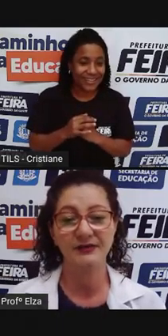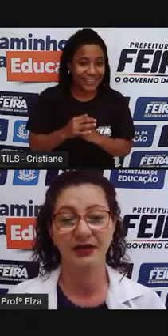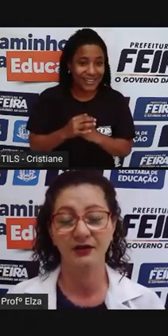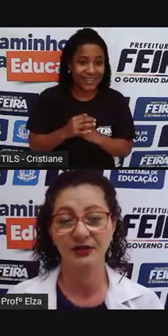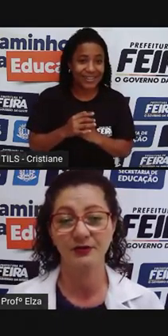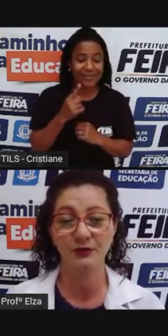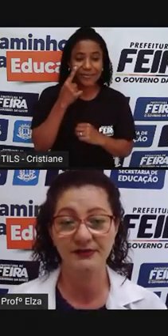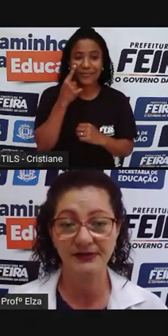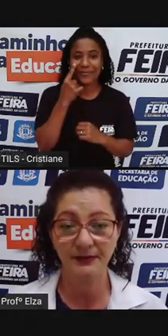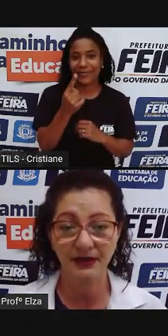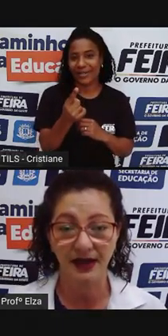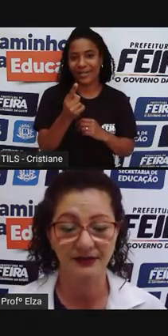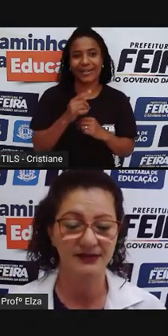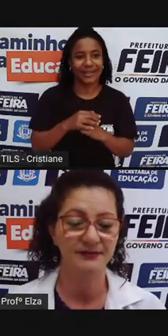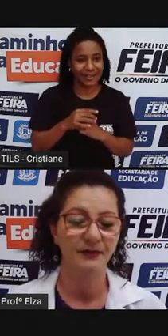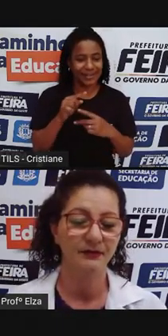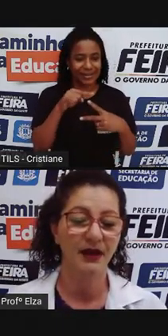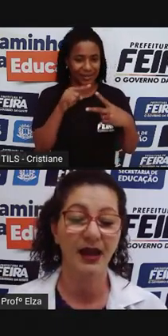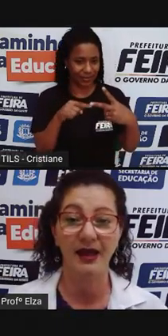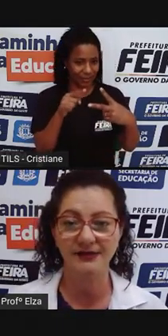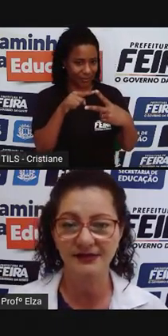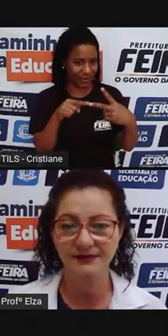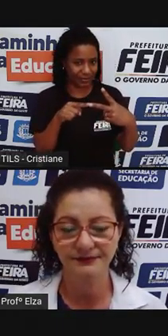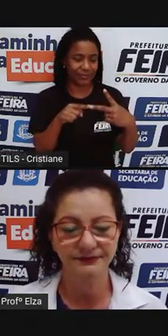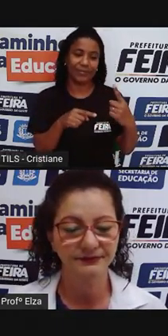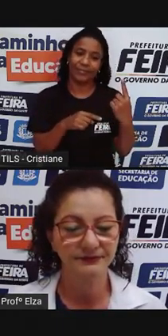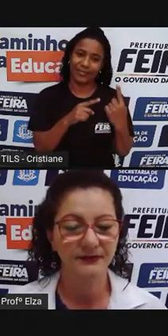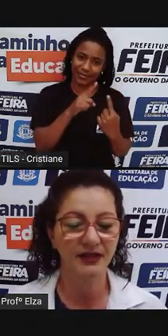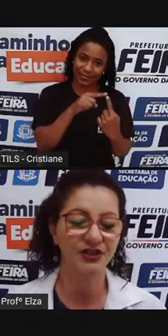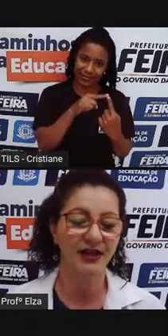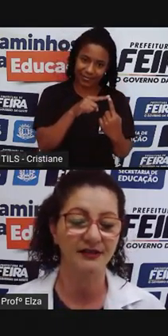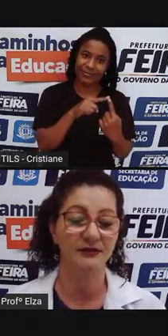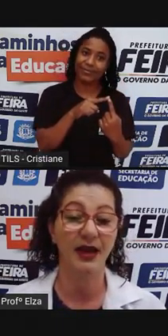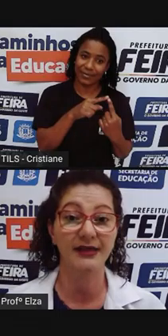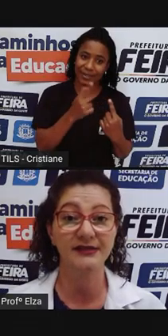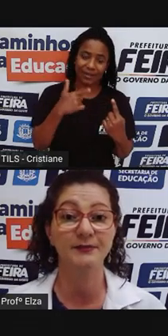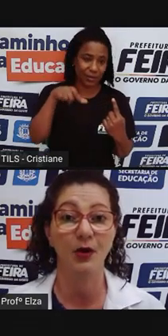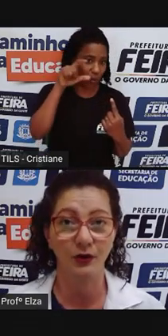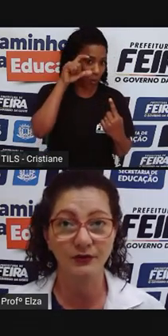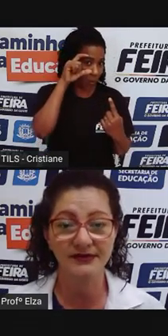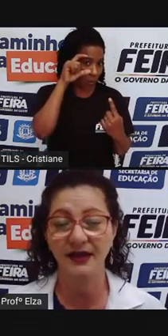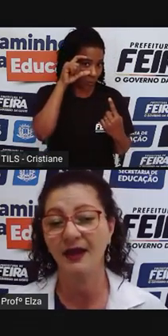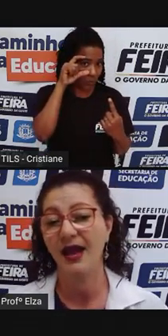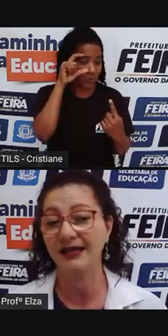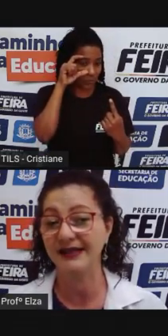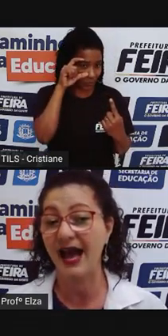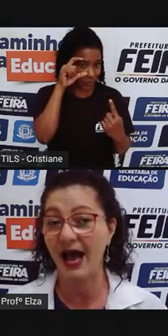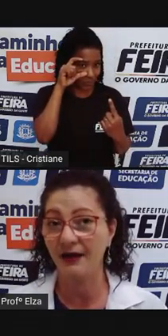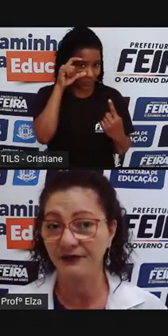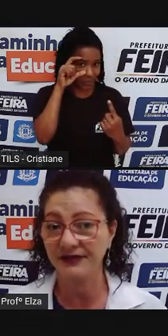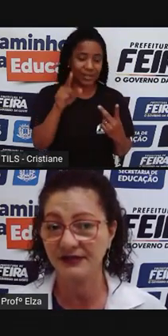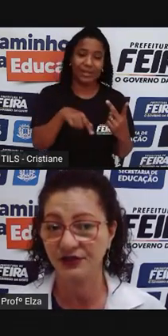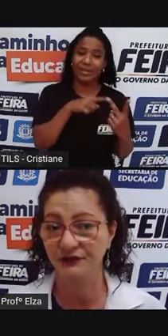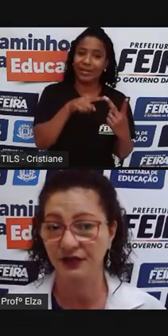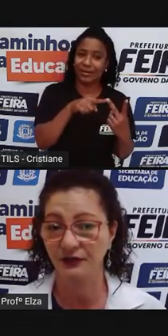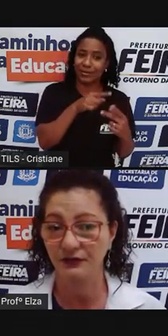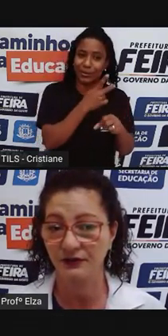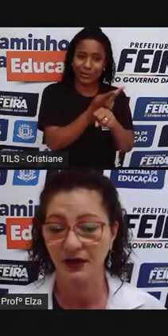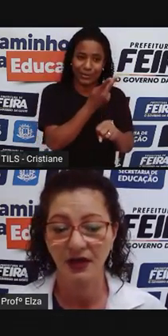Neste caso aí, nós temos duas possibilidades. Glass, neste caso, glasses, bottles, né? As garrafas